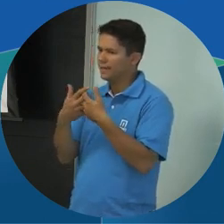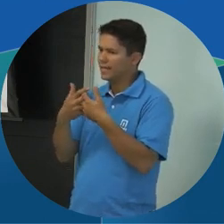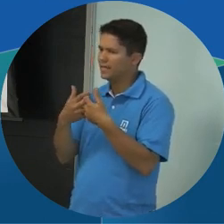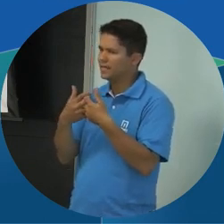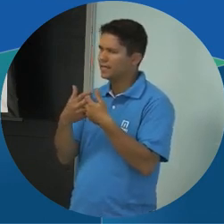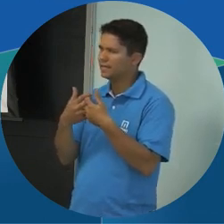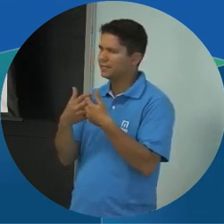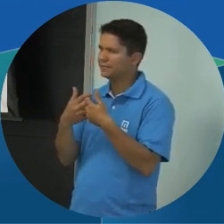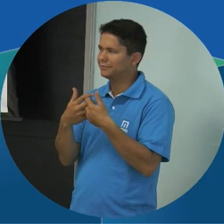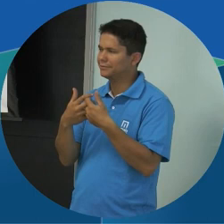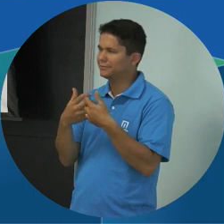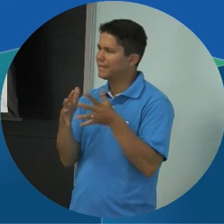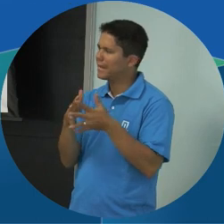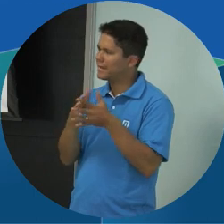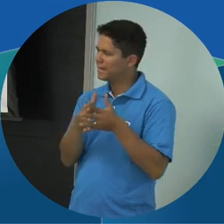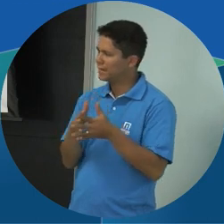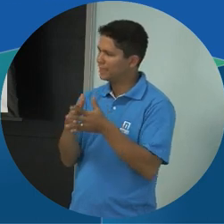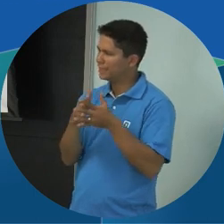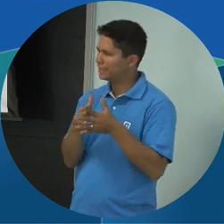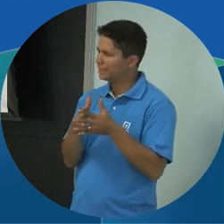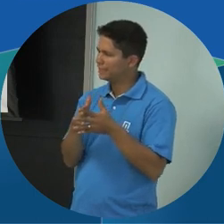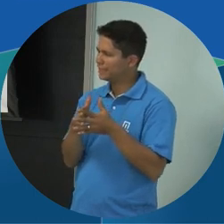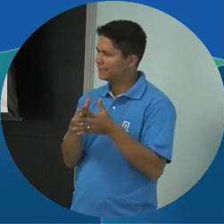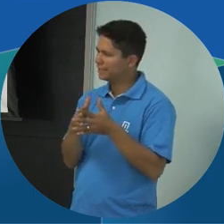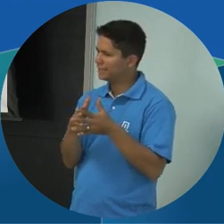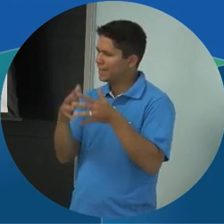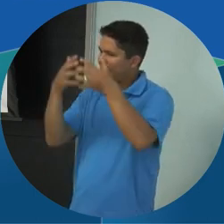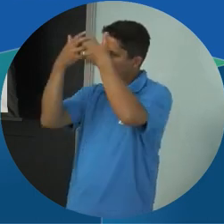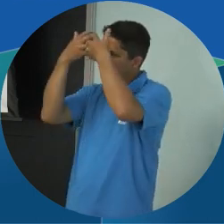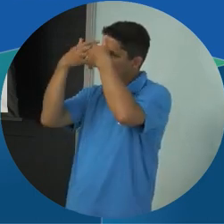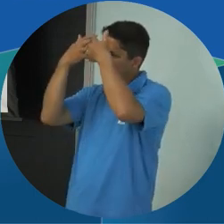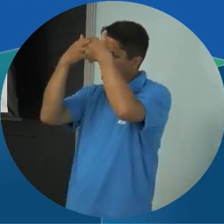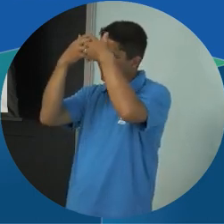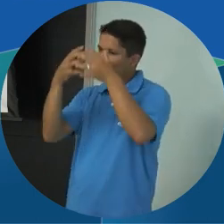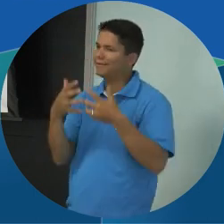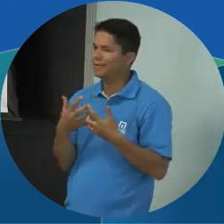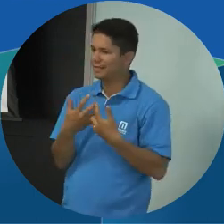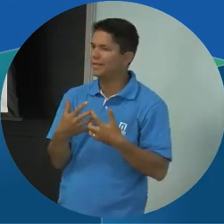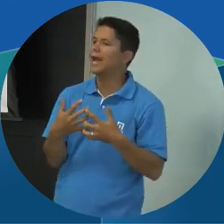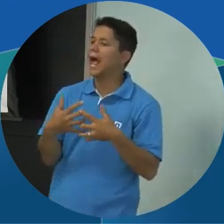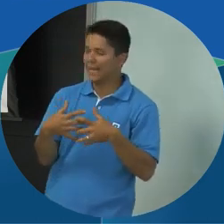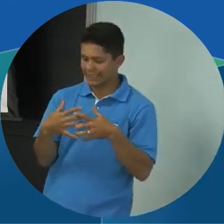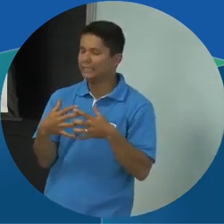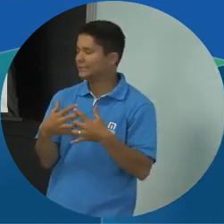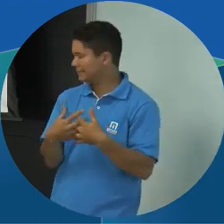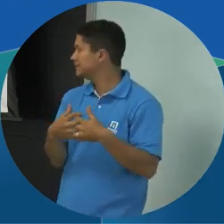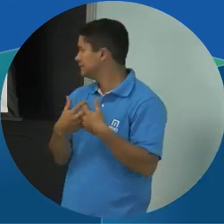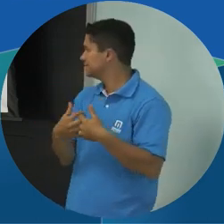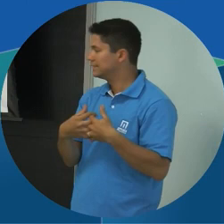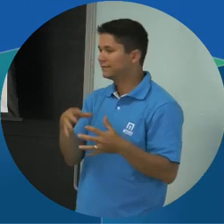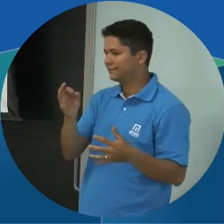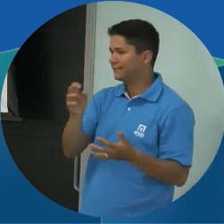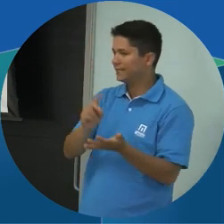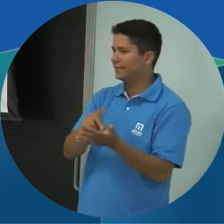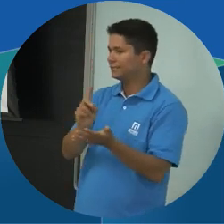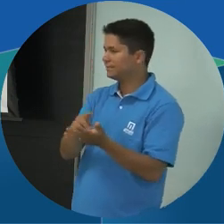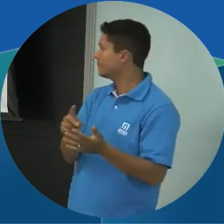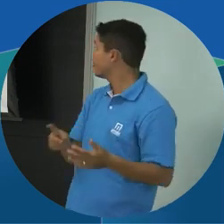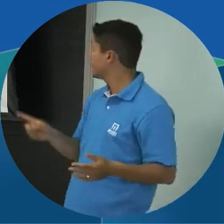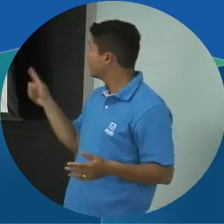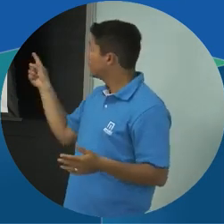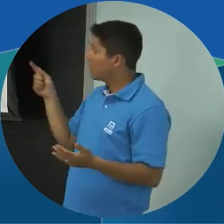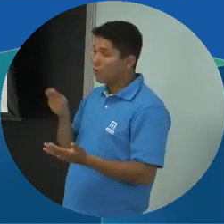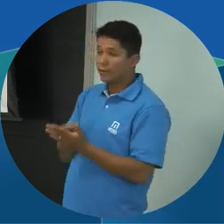pistola manual, que é o quê? É a proteção para o operário. Tá? Obrigatoriamente, quando você vai